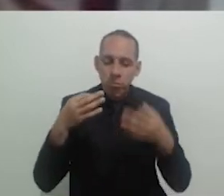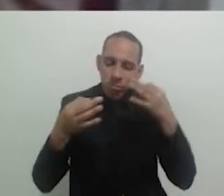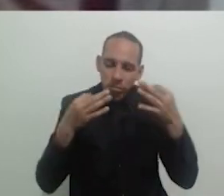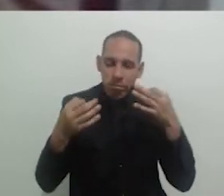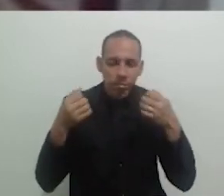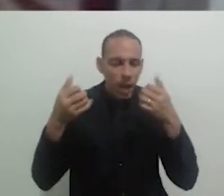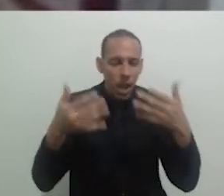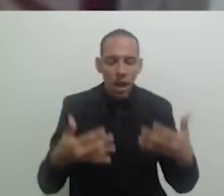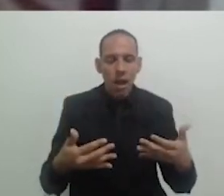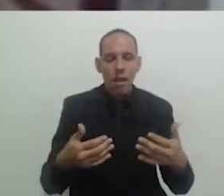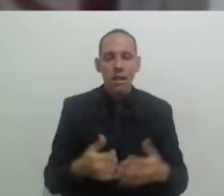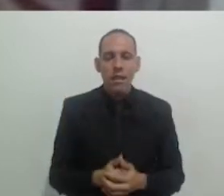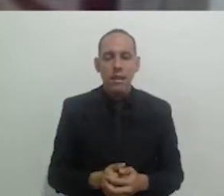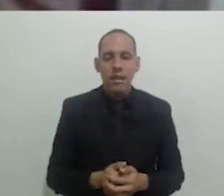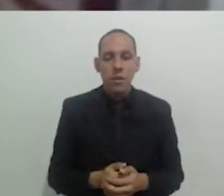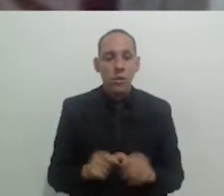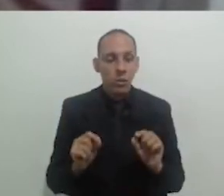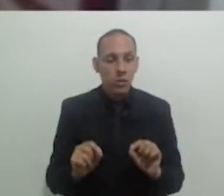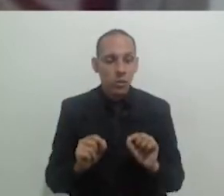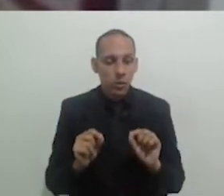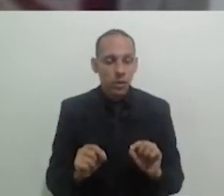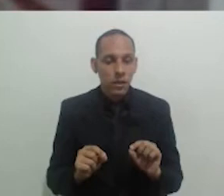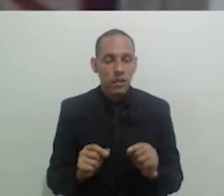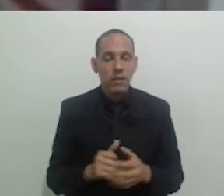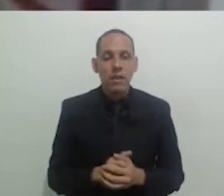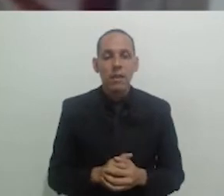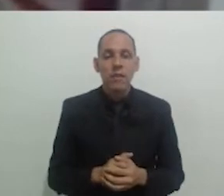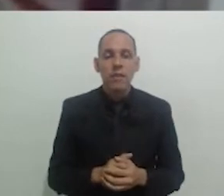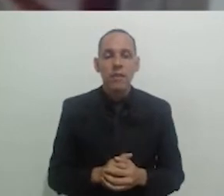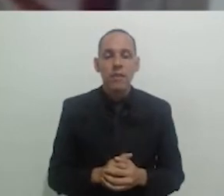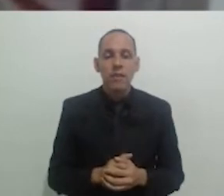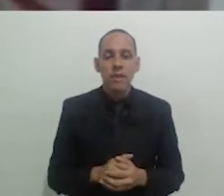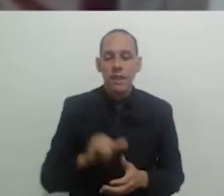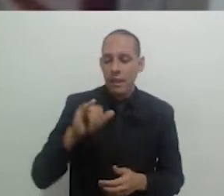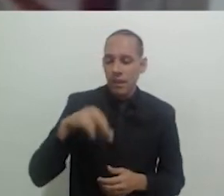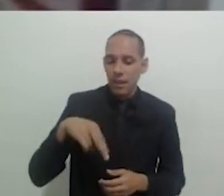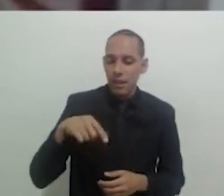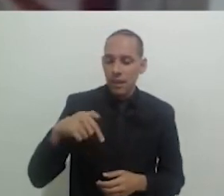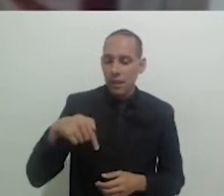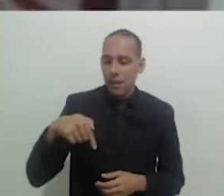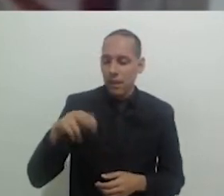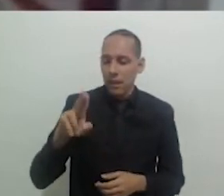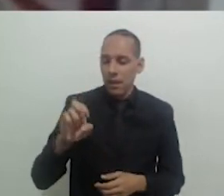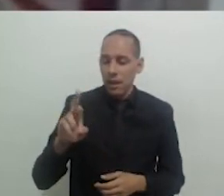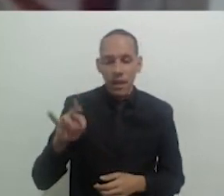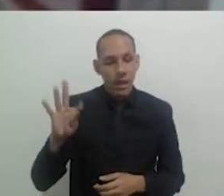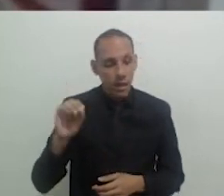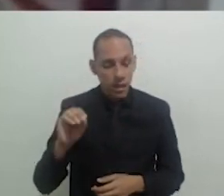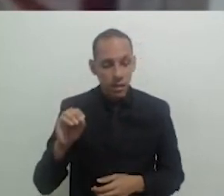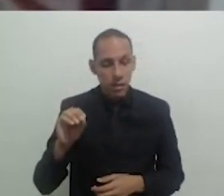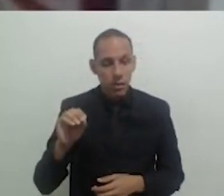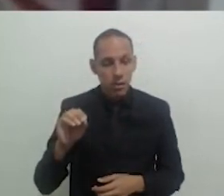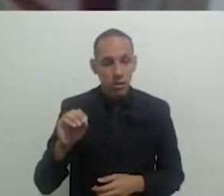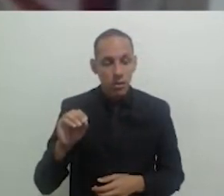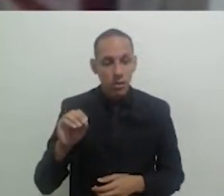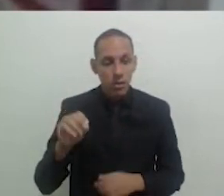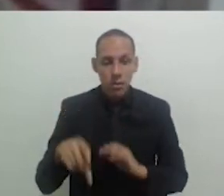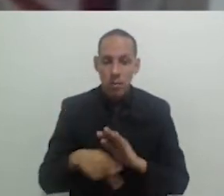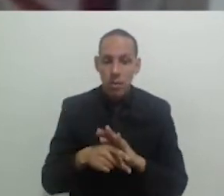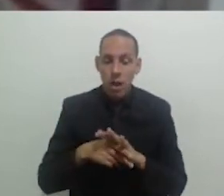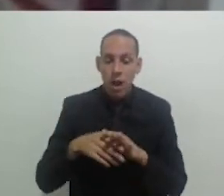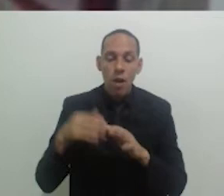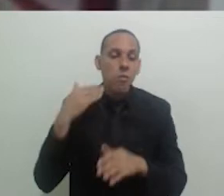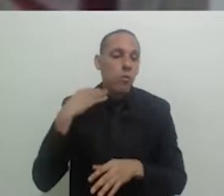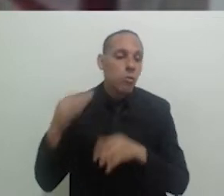sentido de que o inquérito deve sim se tratar de juiz, deve ser presidido por um